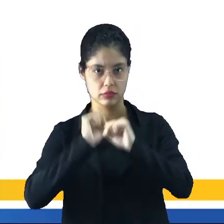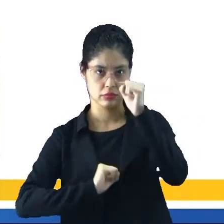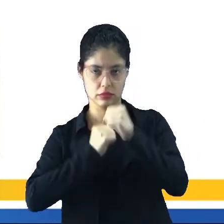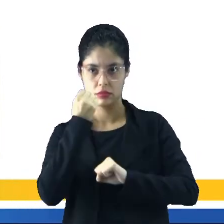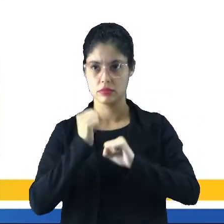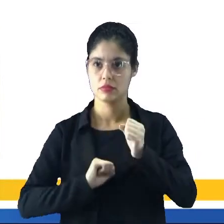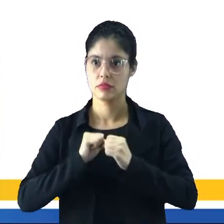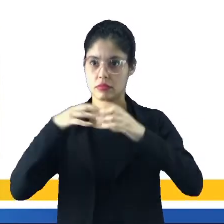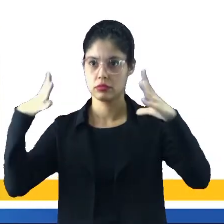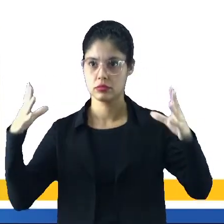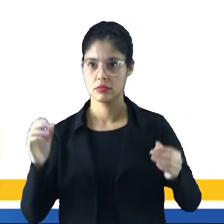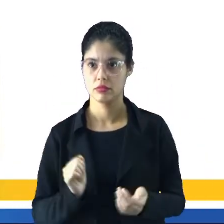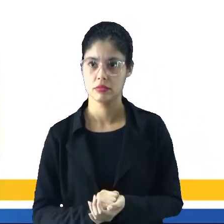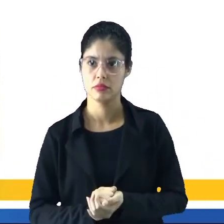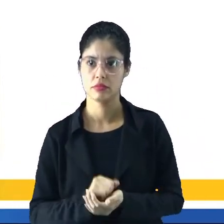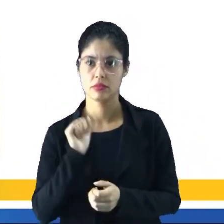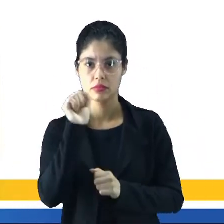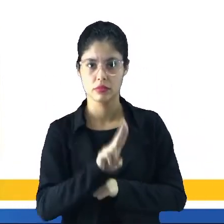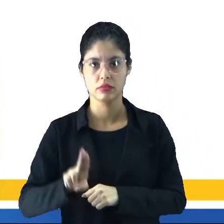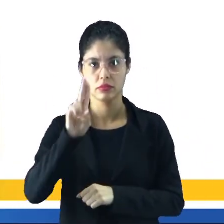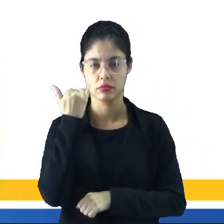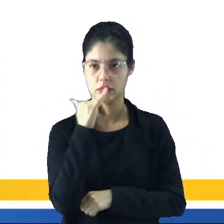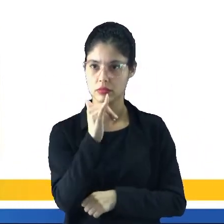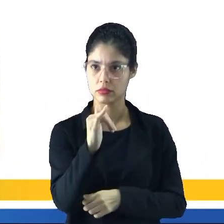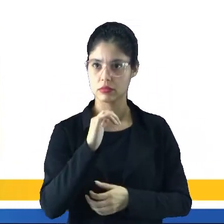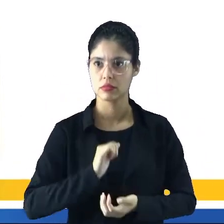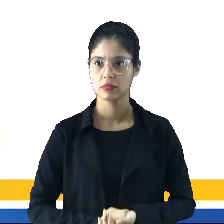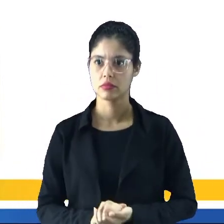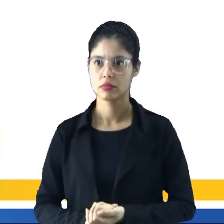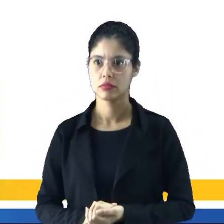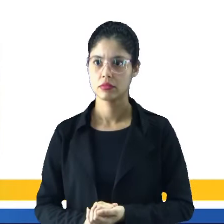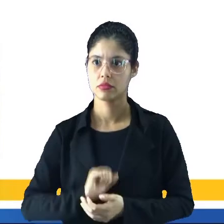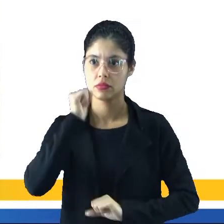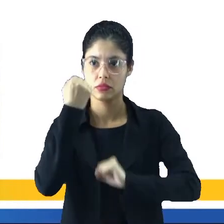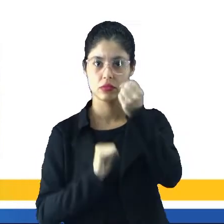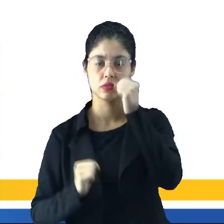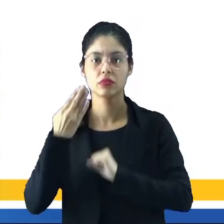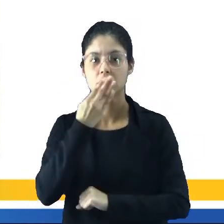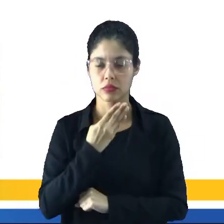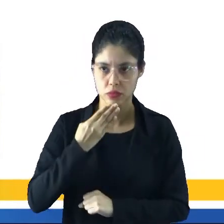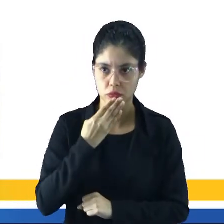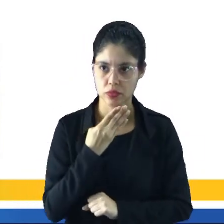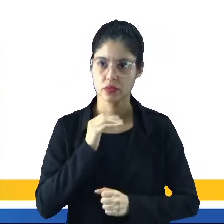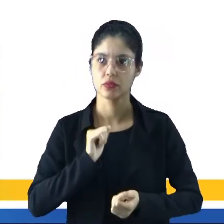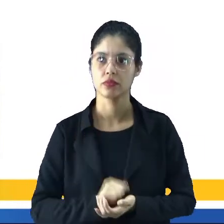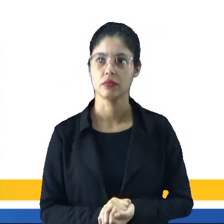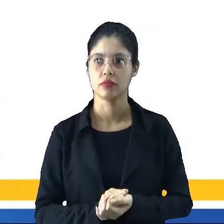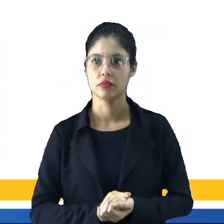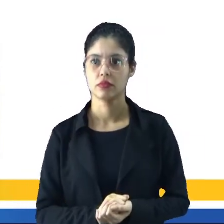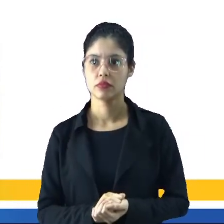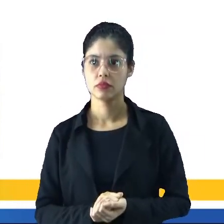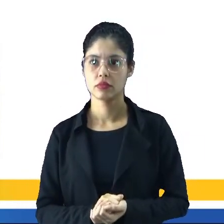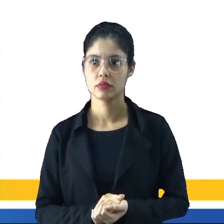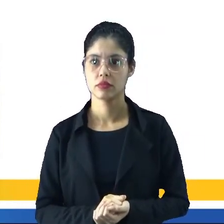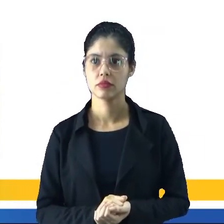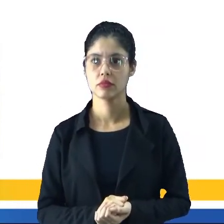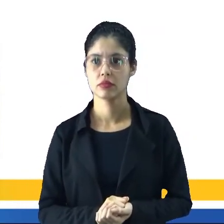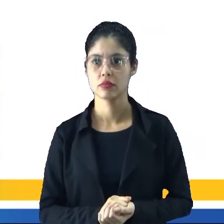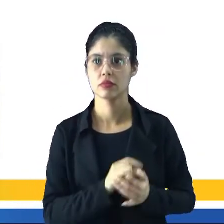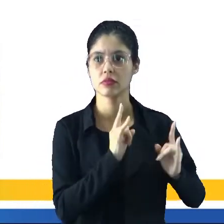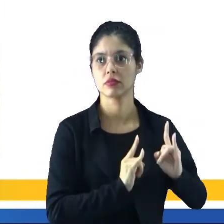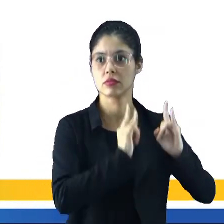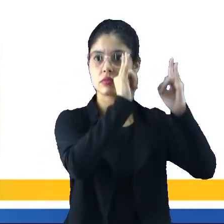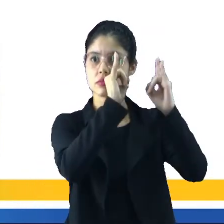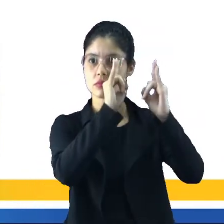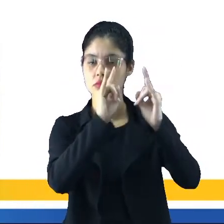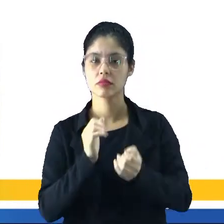usina nuclear, a power plant, usina elétrica, a sugar plant, usina de açúcar, the plant